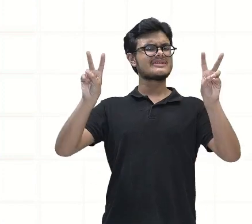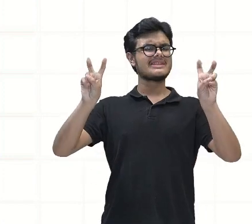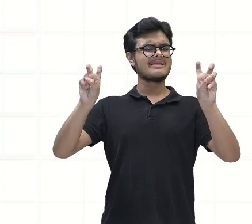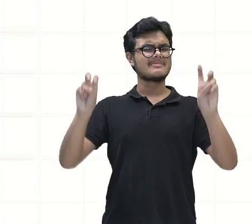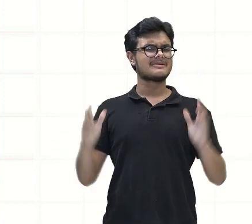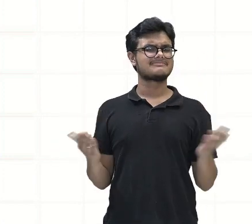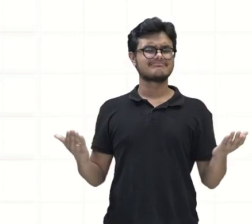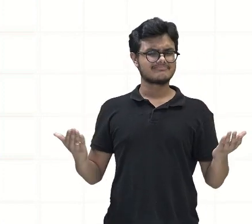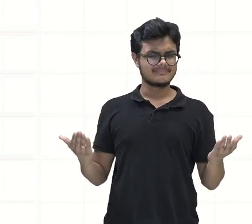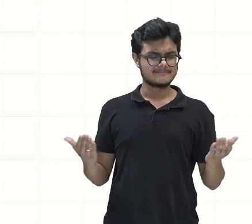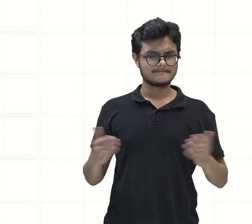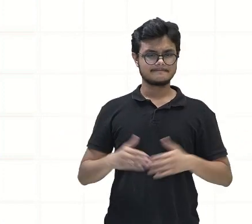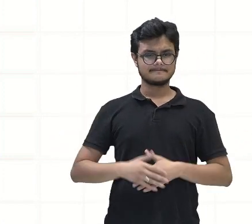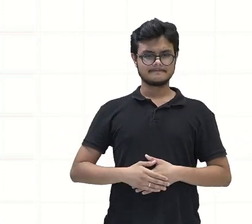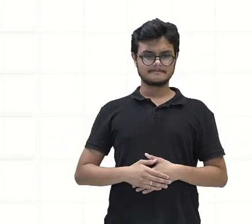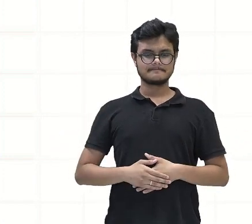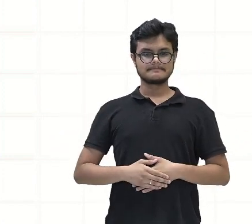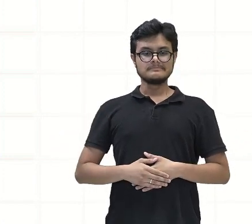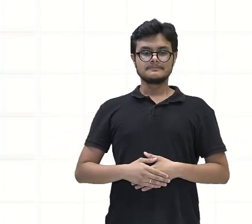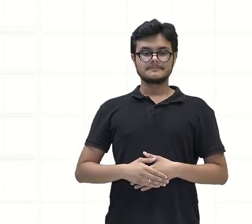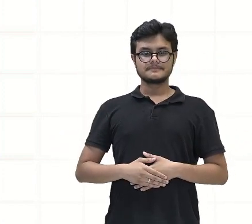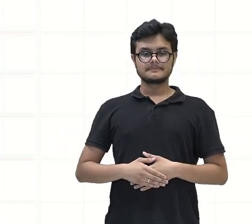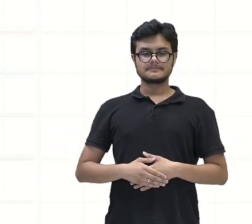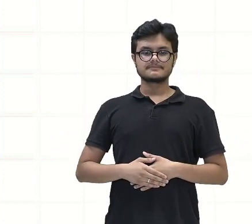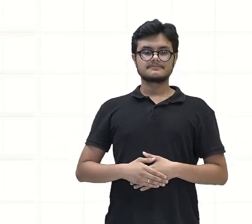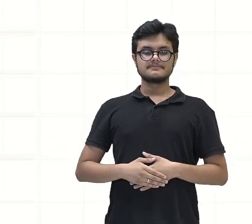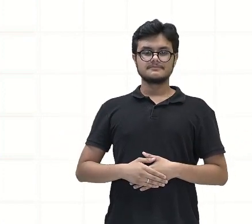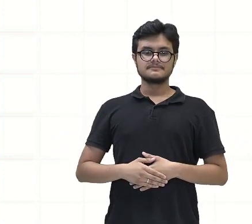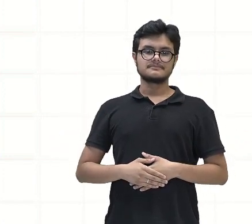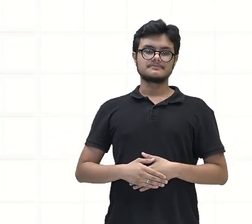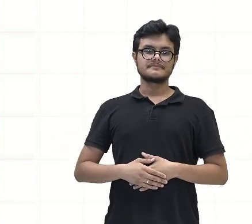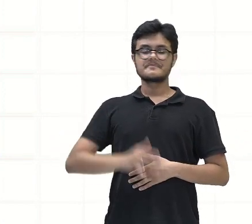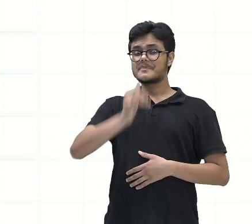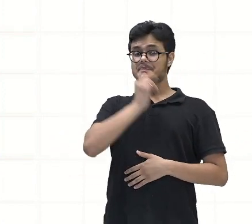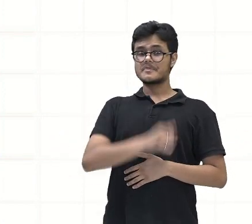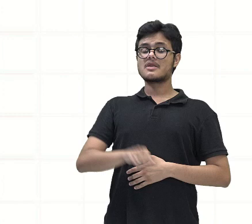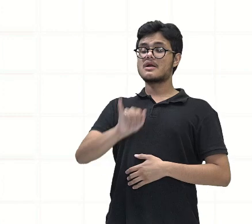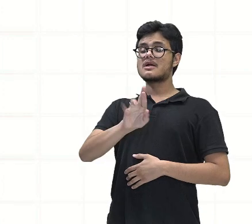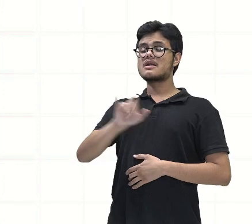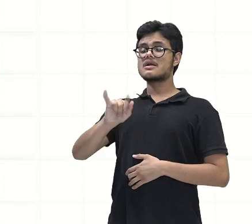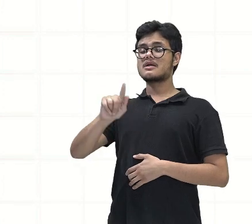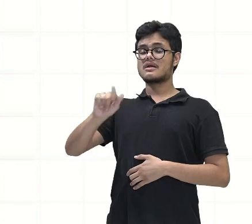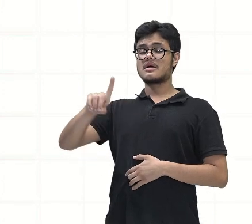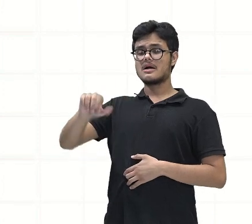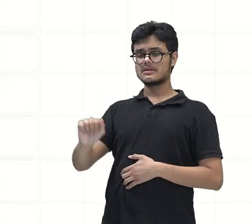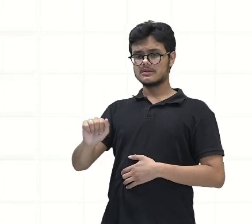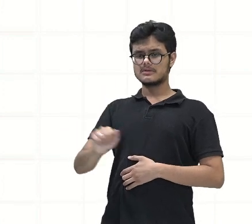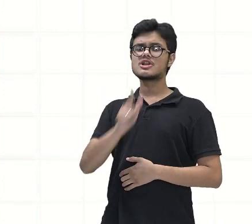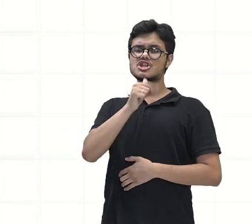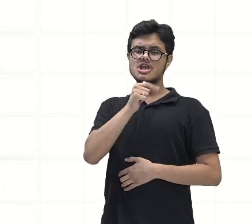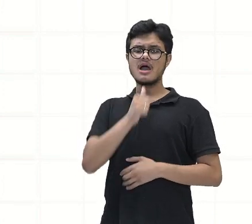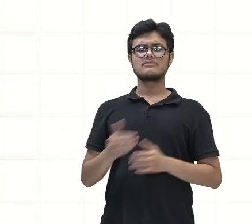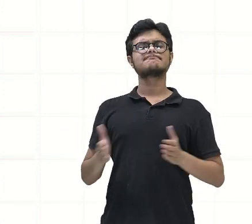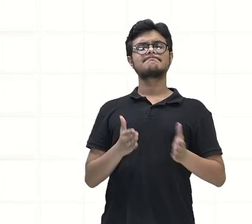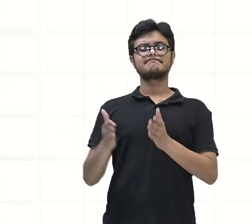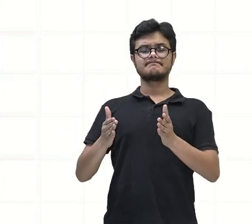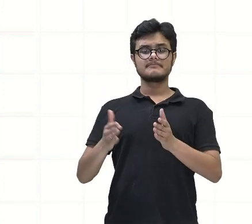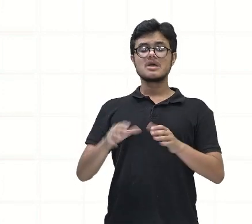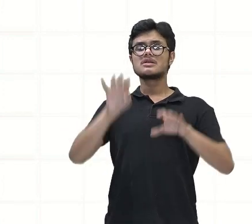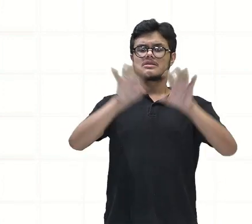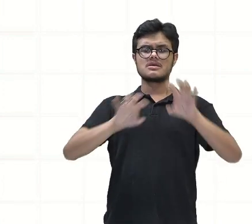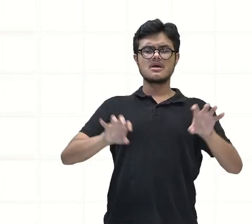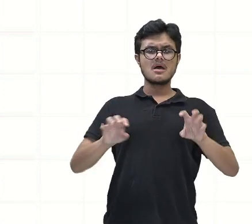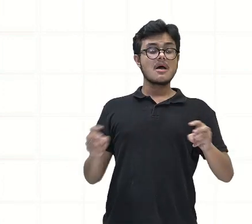eh o mapa que tem traz a temática área irrigada tá então aqui nós podemos